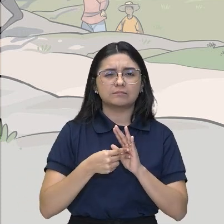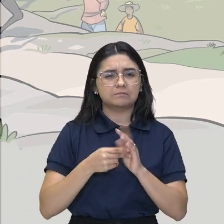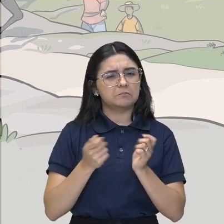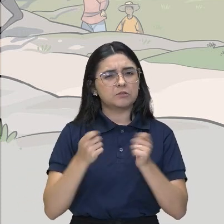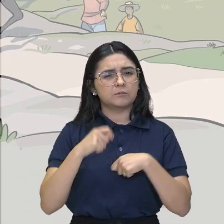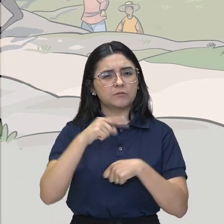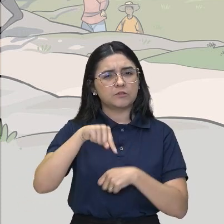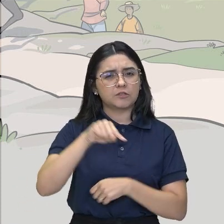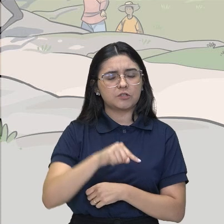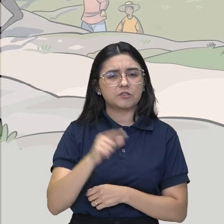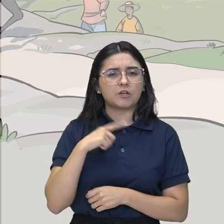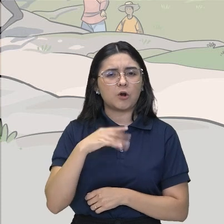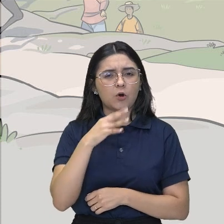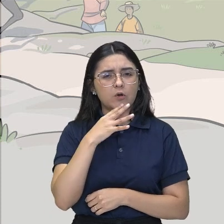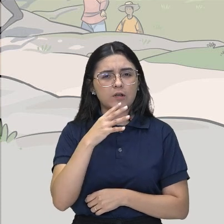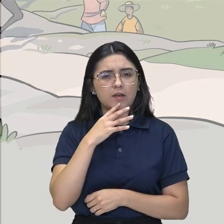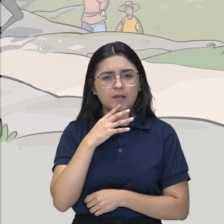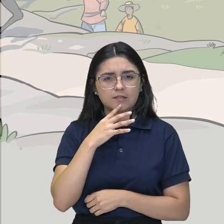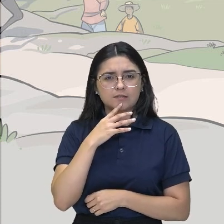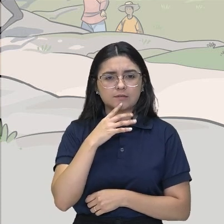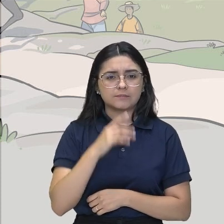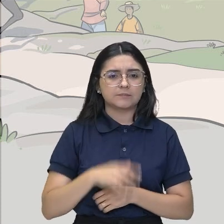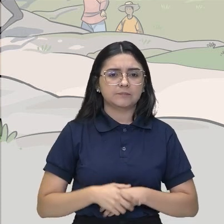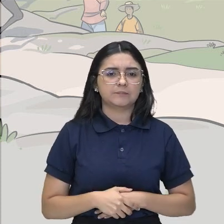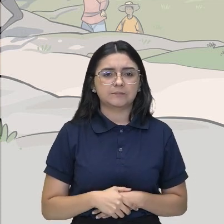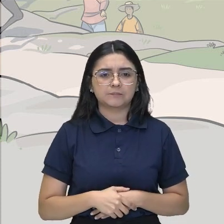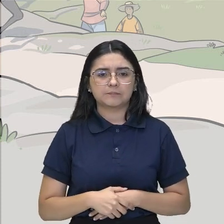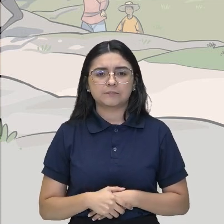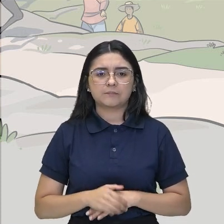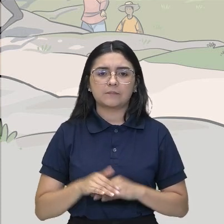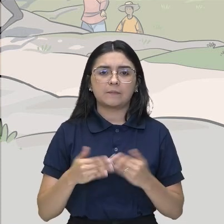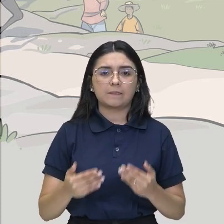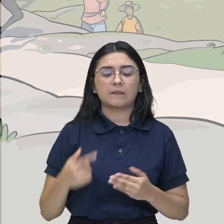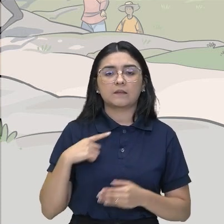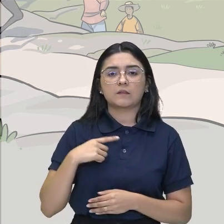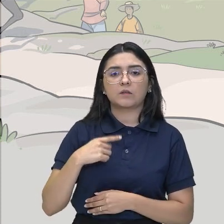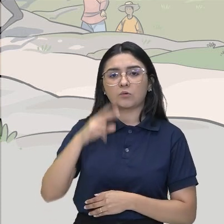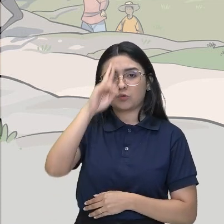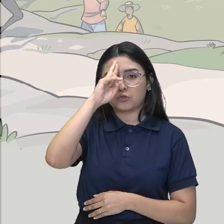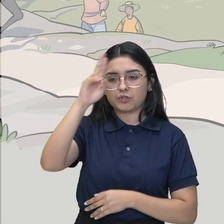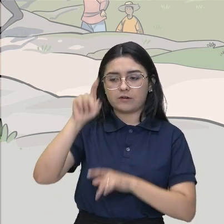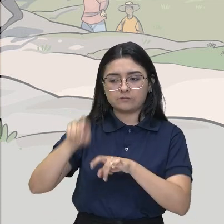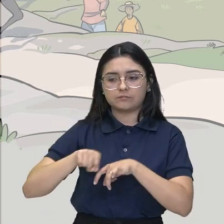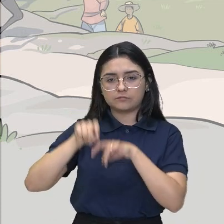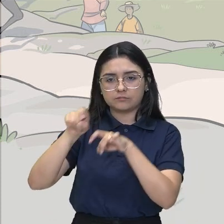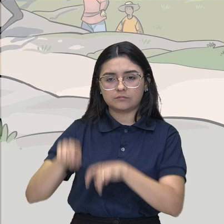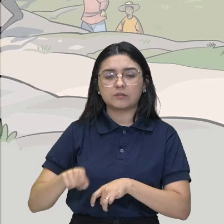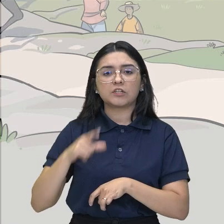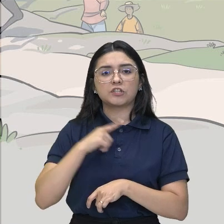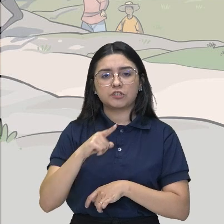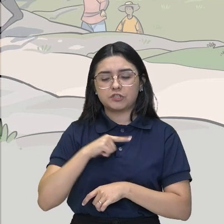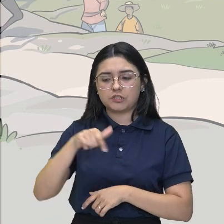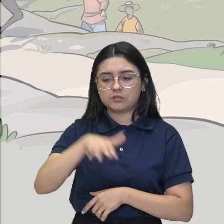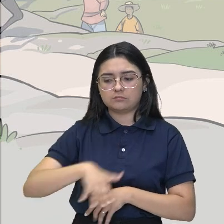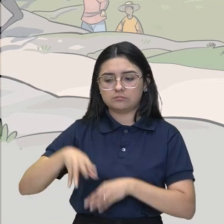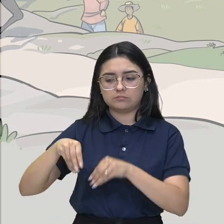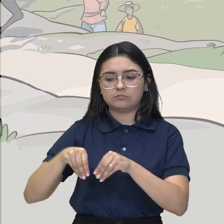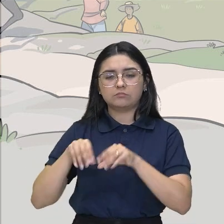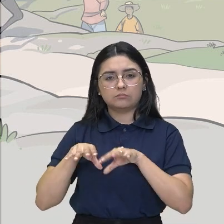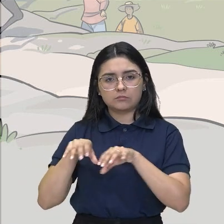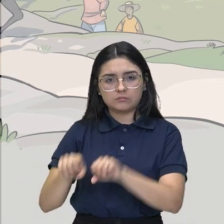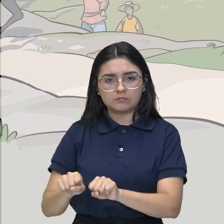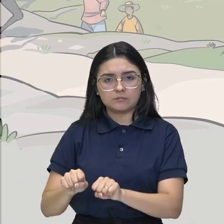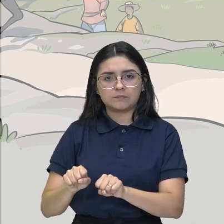já ouviu essa frase. Um grande fazendeiro obteve a porção territorial que tem atualmente através